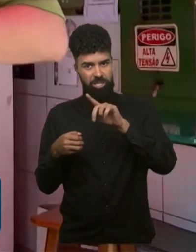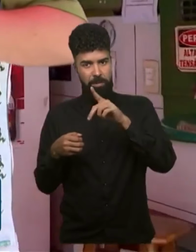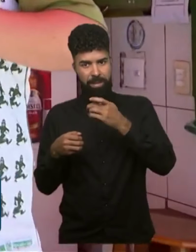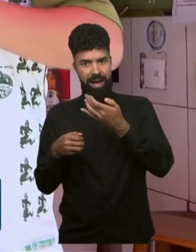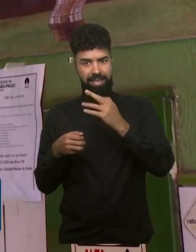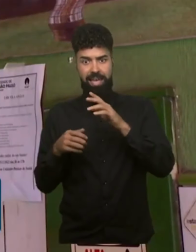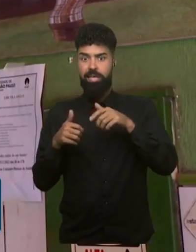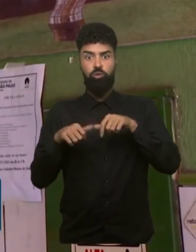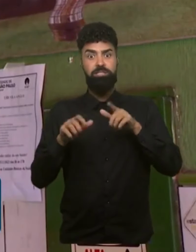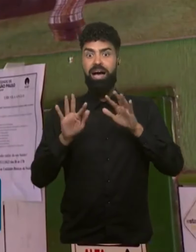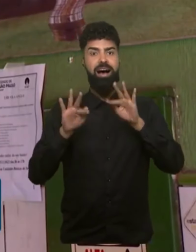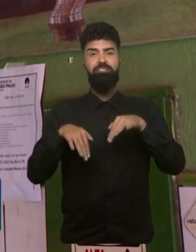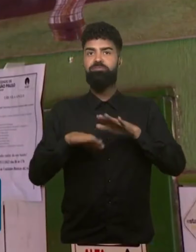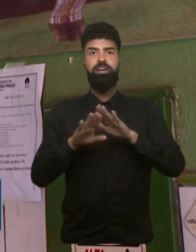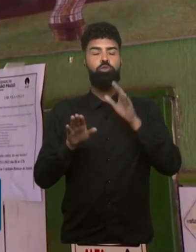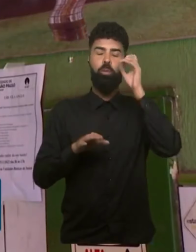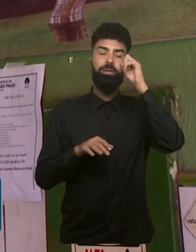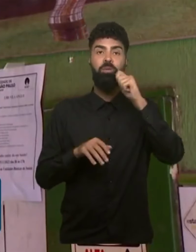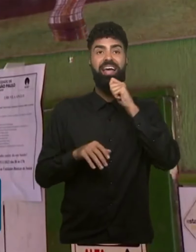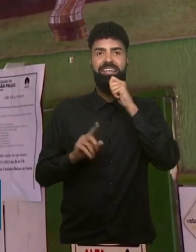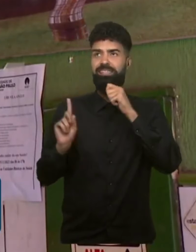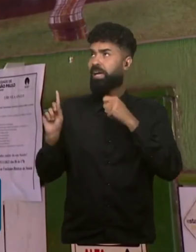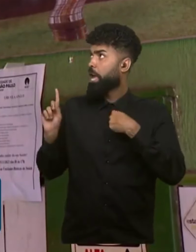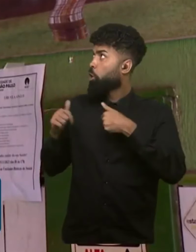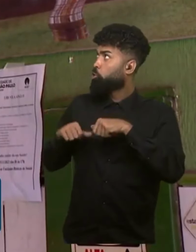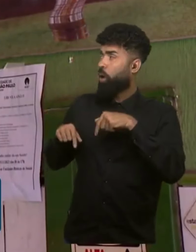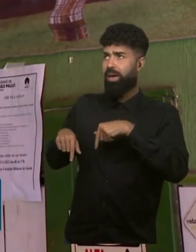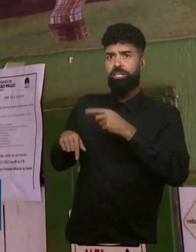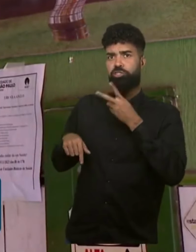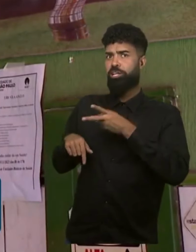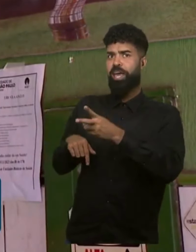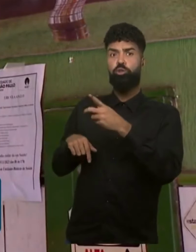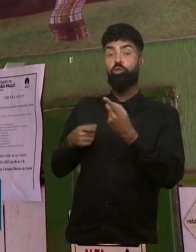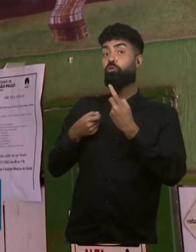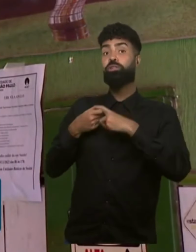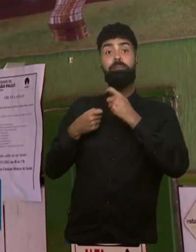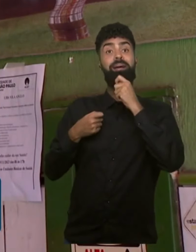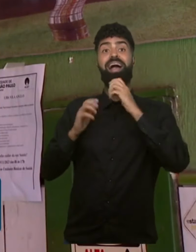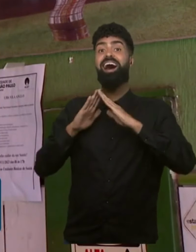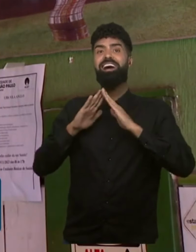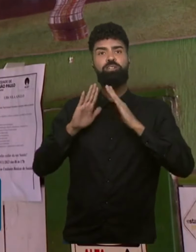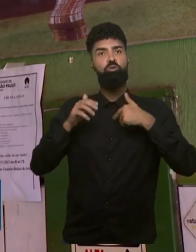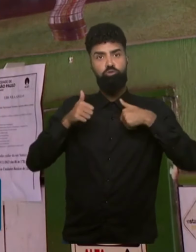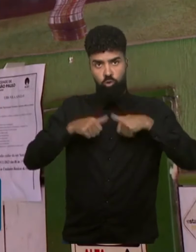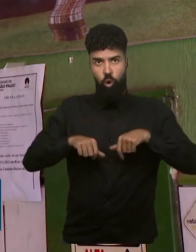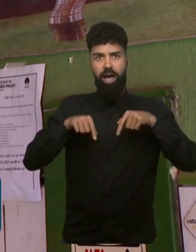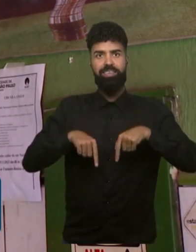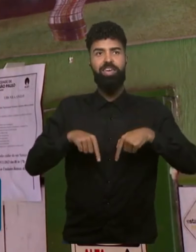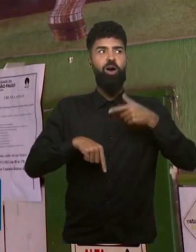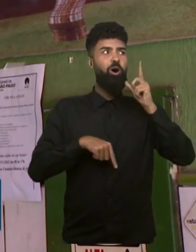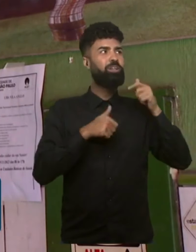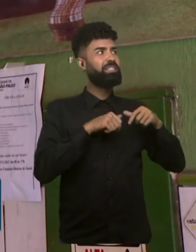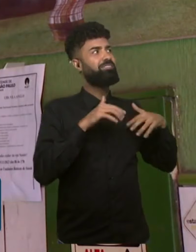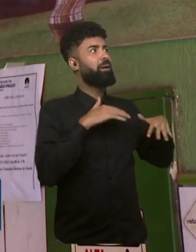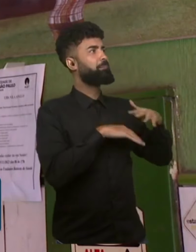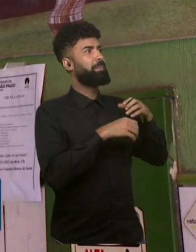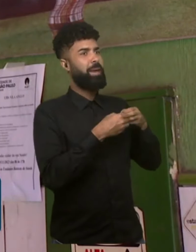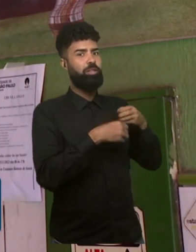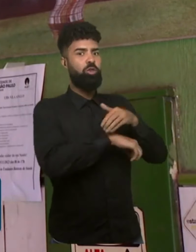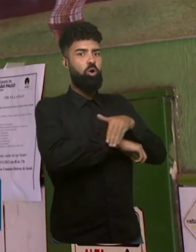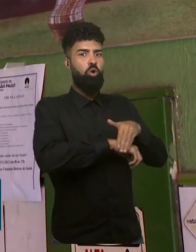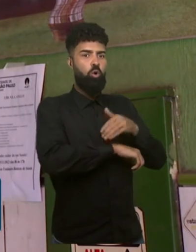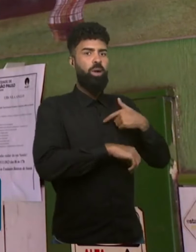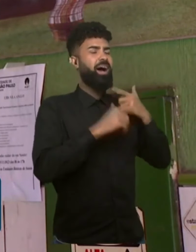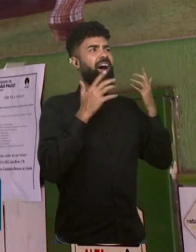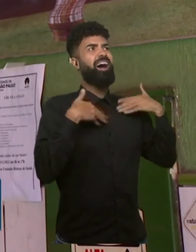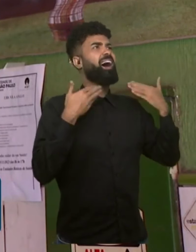tinha acabado. Eu tô aqui até agora, eu não voltei para casa até agora, eu estou aqui ainda, né? Eu estava por aqui perambulando pelas ruas